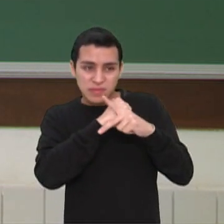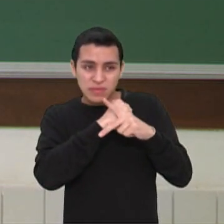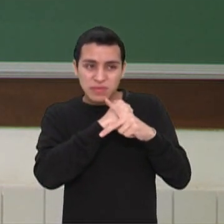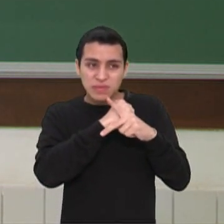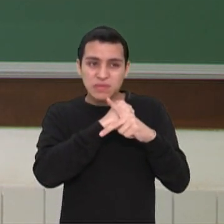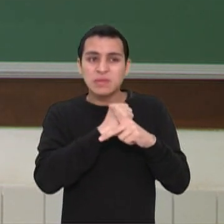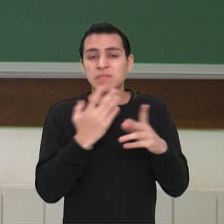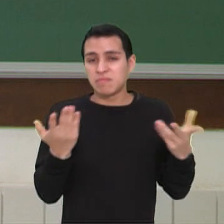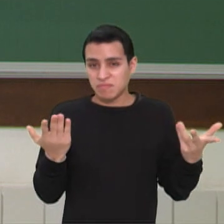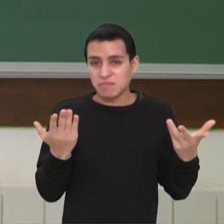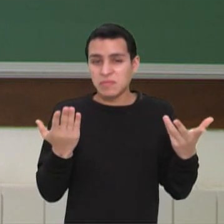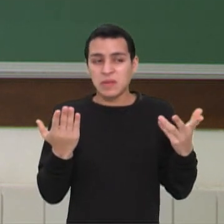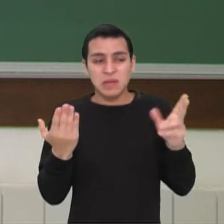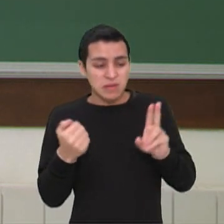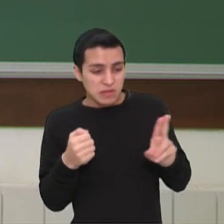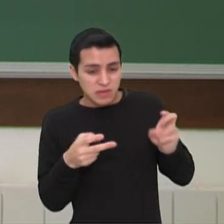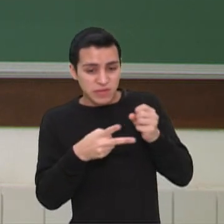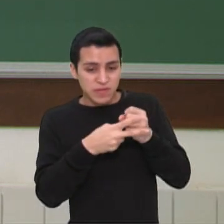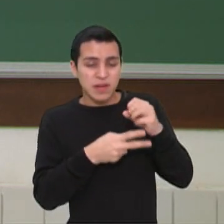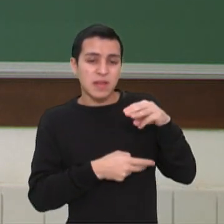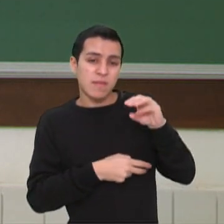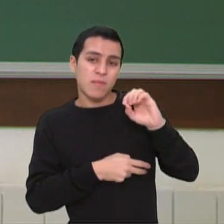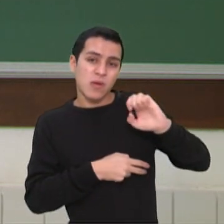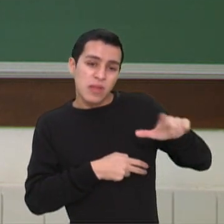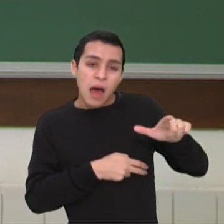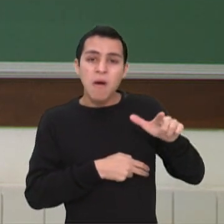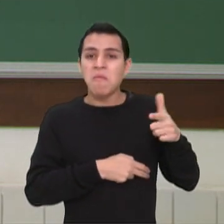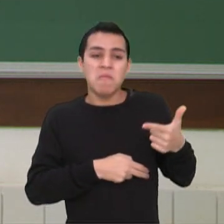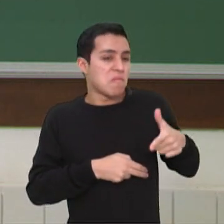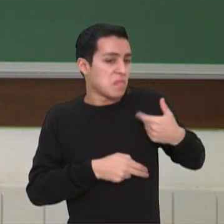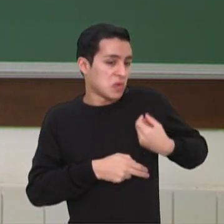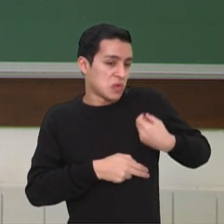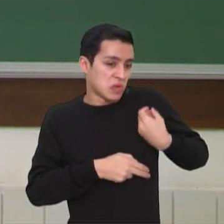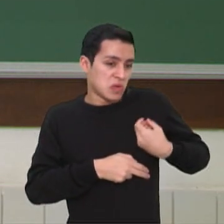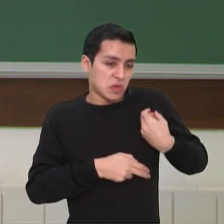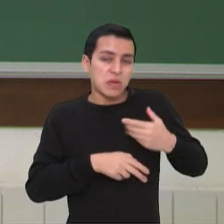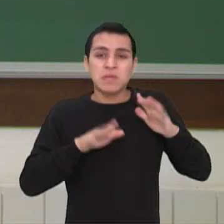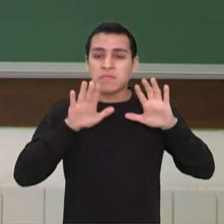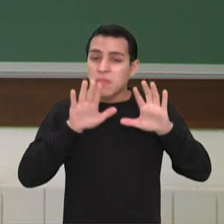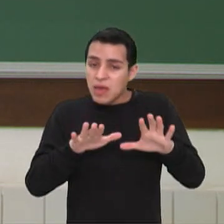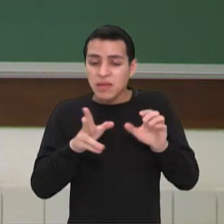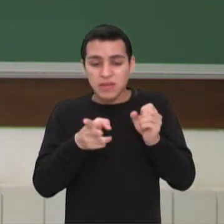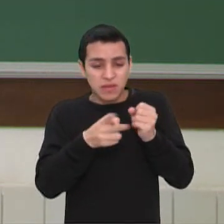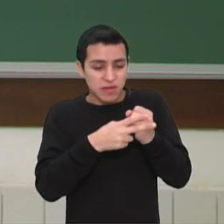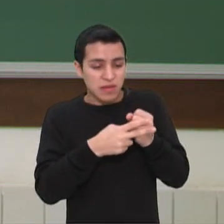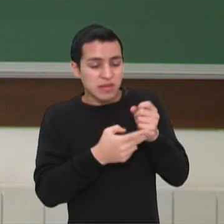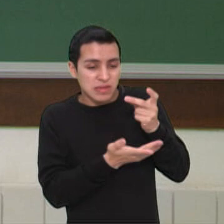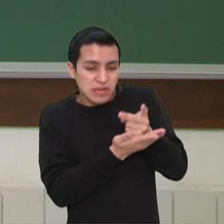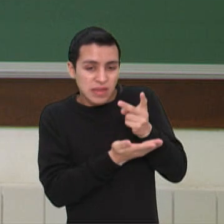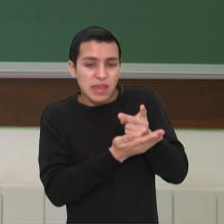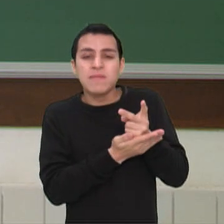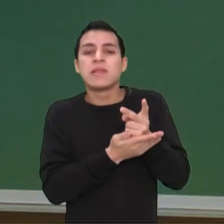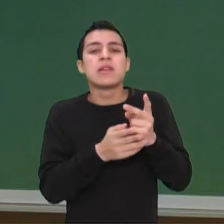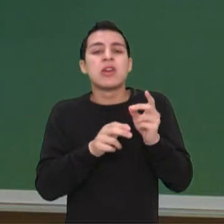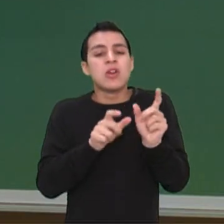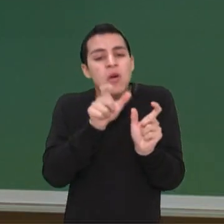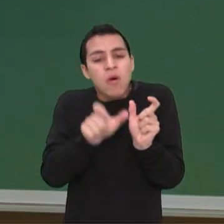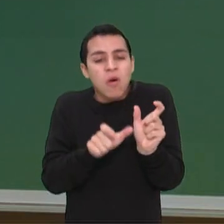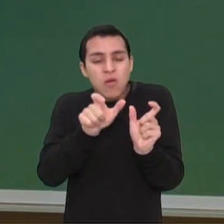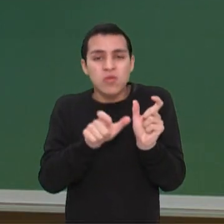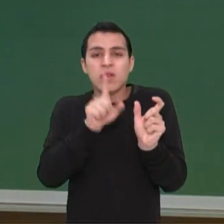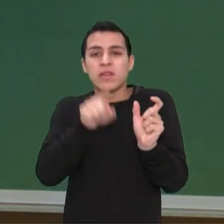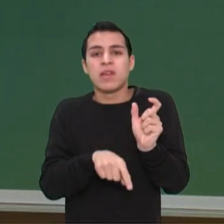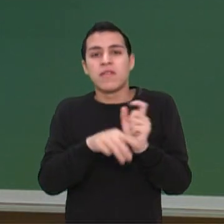no caso, quando usamos o verbo modal, ele não aparece o to, mas o verbo sempre está no infinitivo.